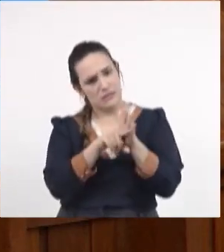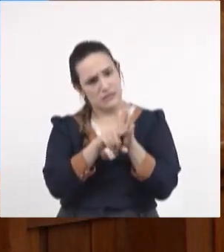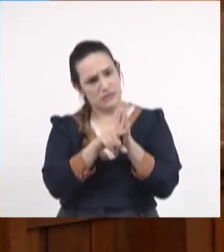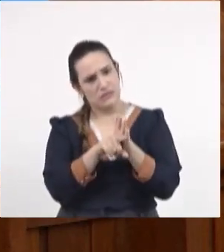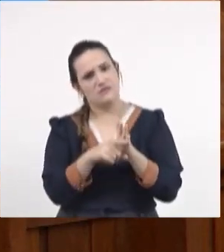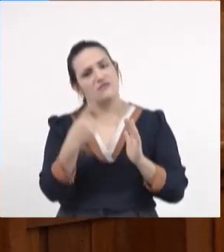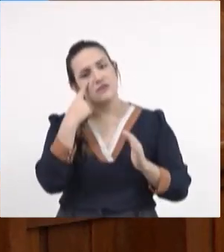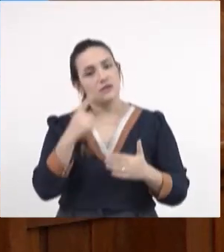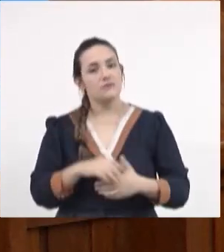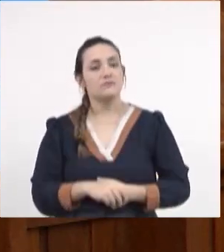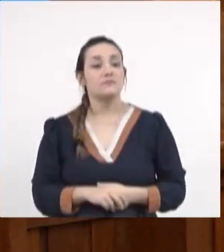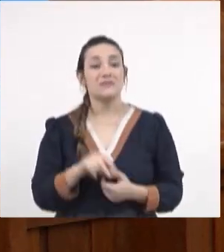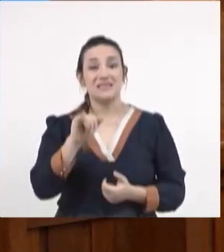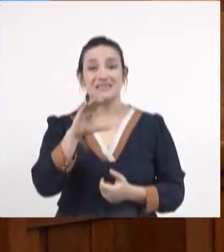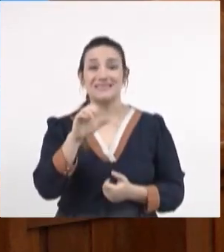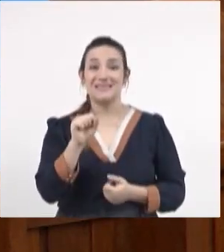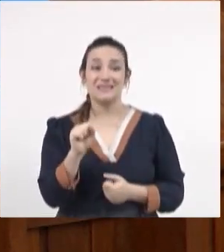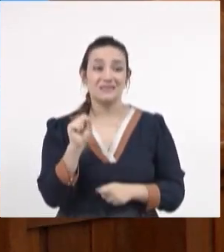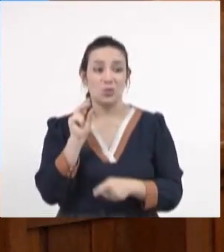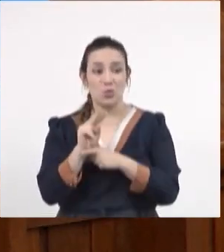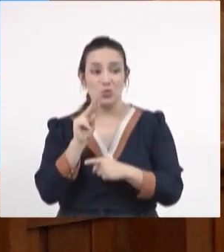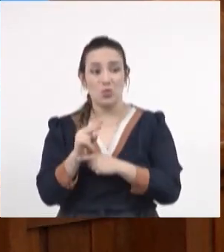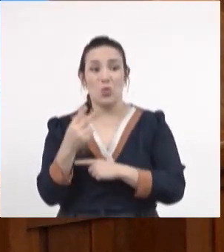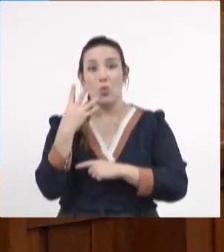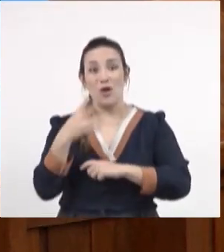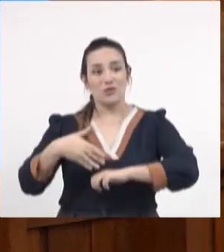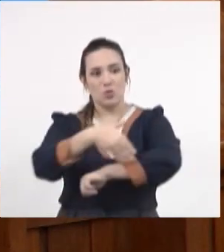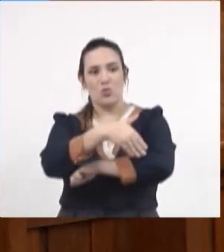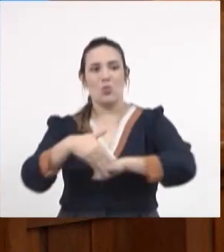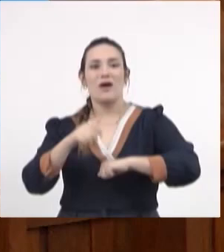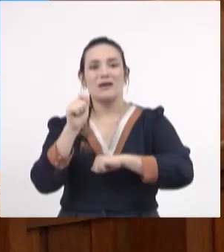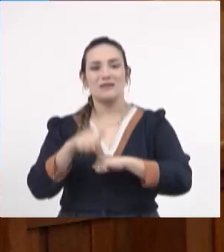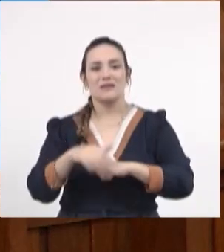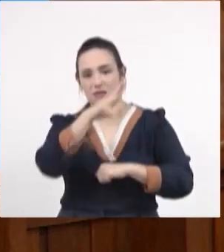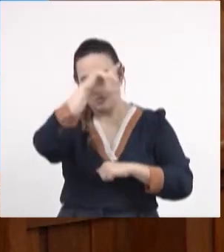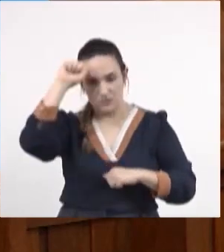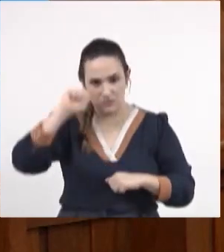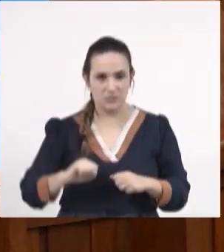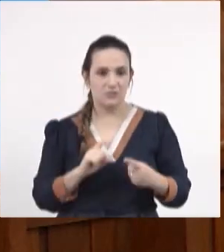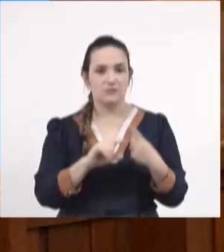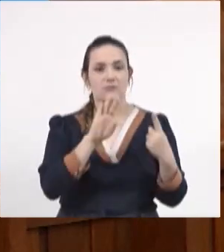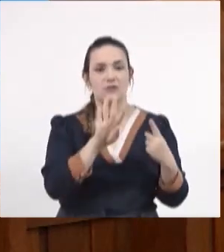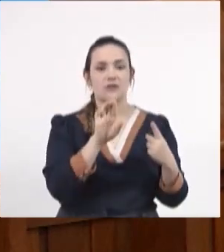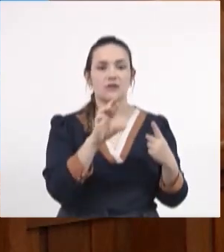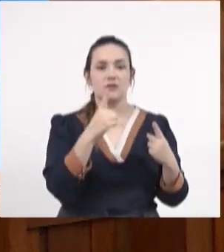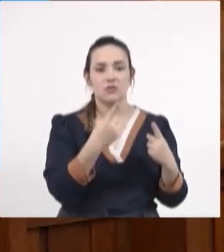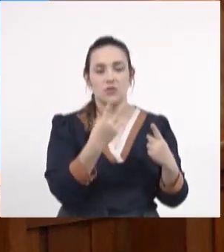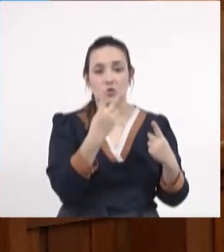o ICAS monitorou 4 rodovias de Mato Grosso do Sul, BR-262,